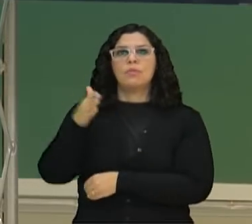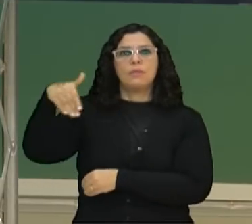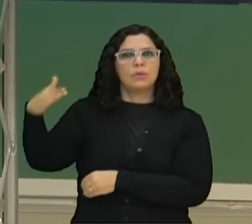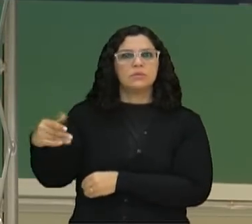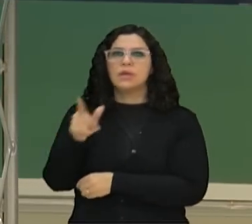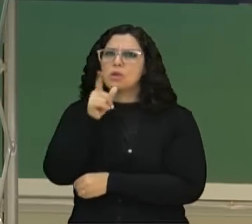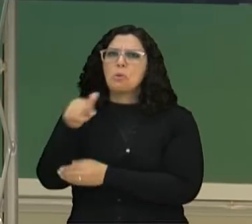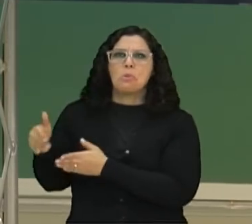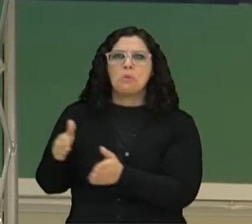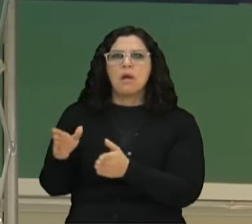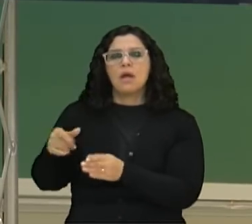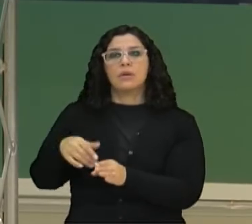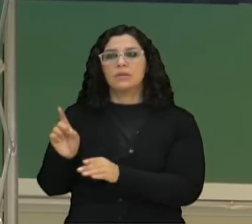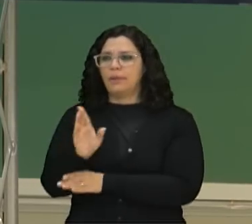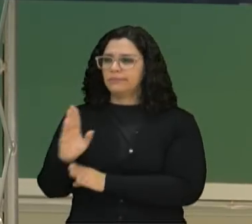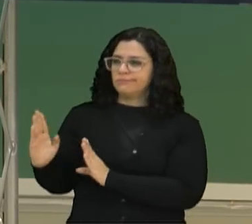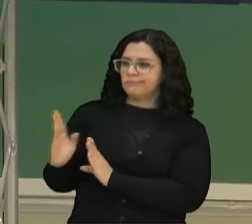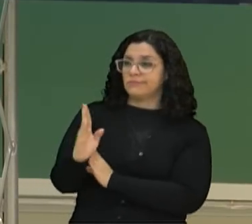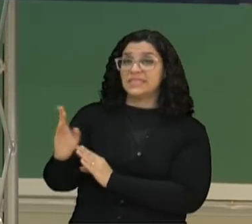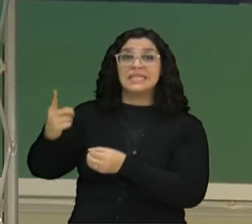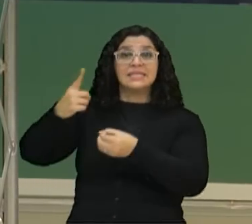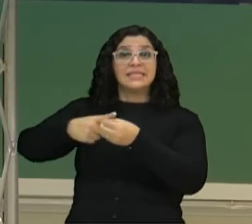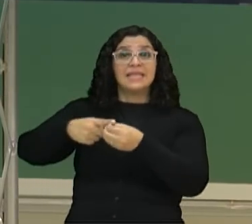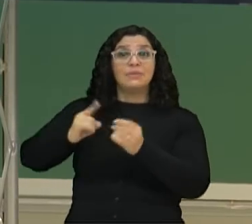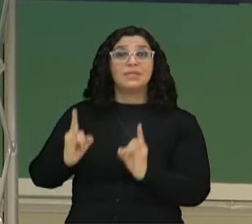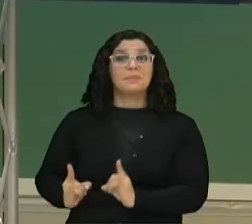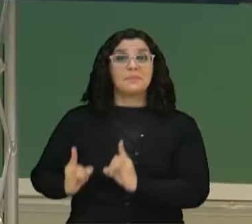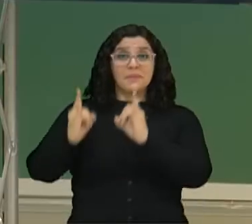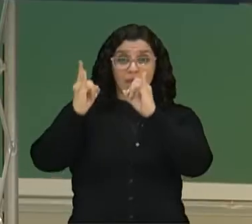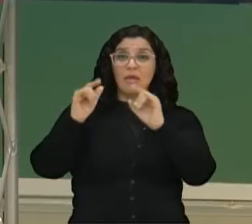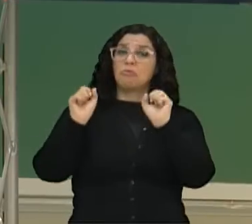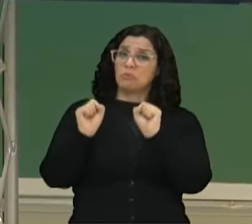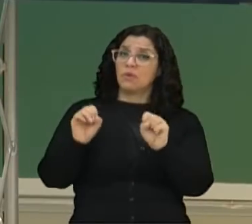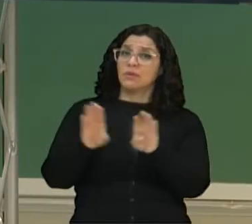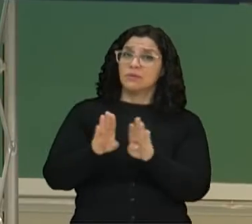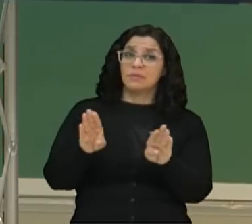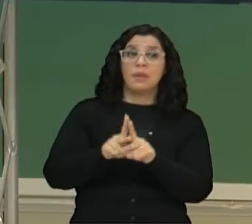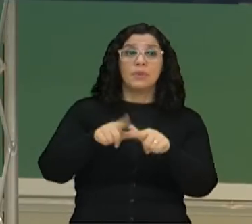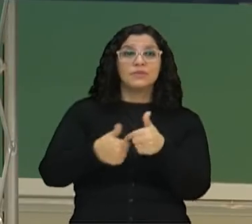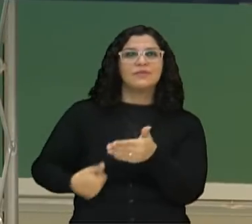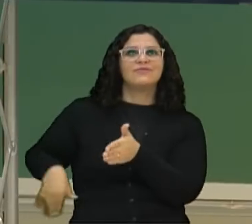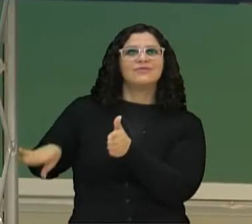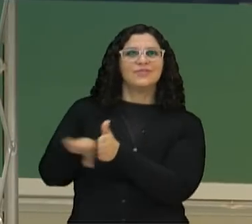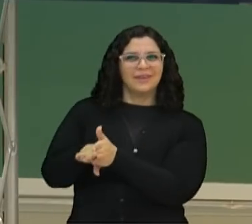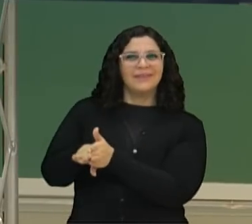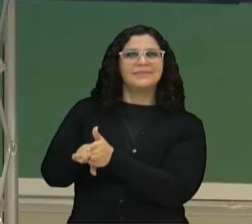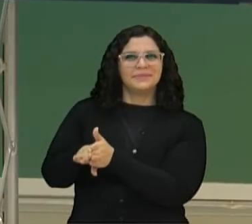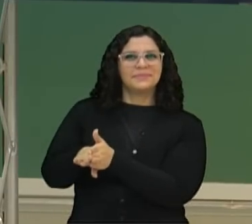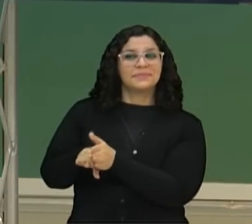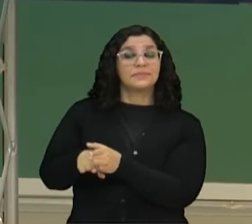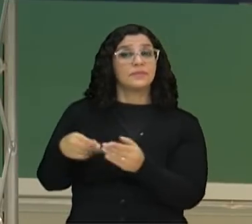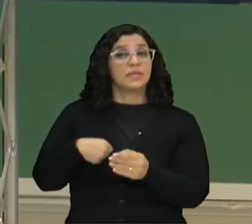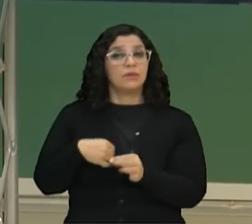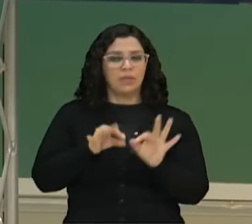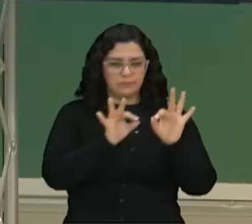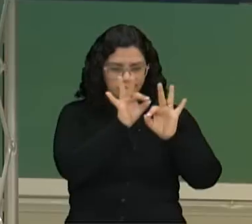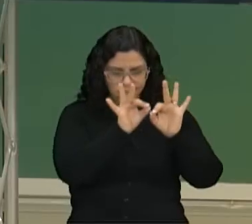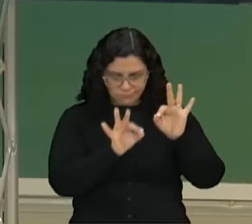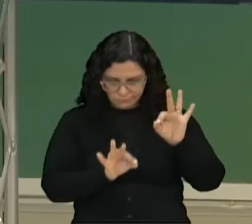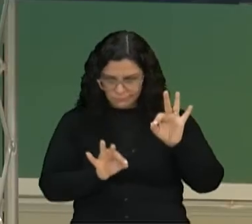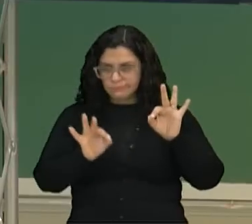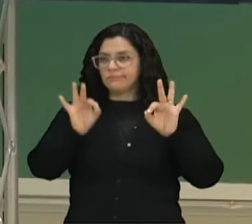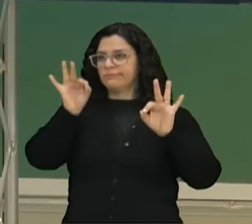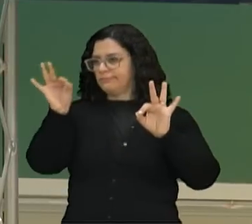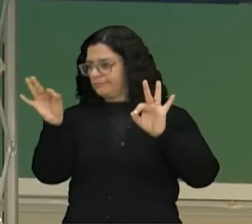que ele teve que desviar, ou um prédio, se for numa zona urbana, né? E aqui a chegada. Então, esse é um percurso bem